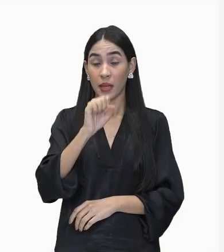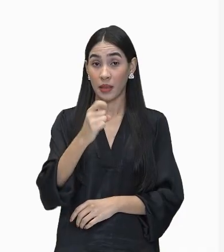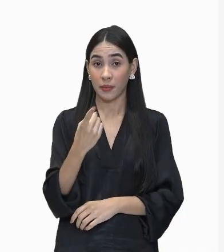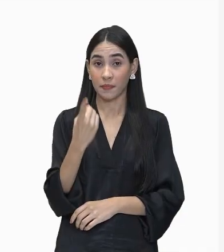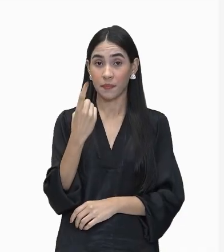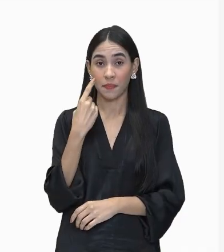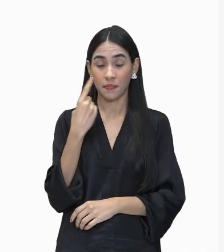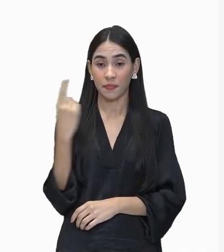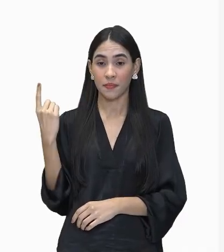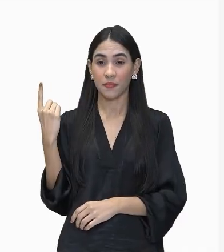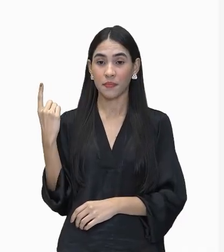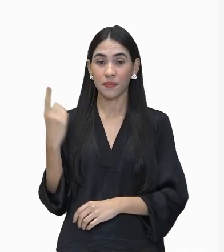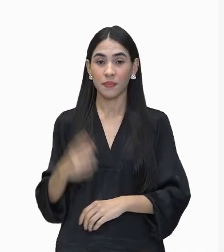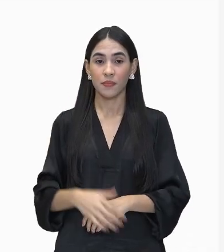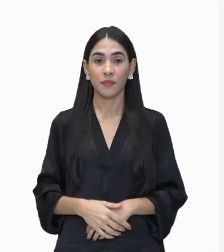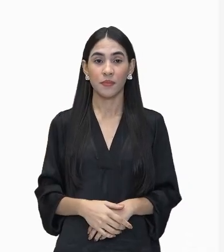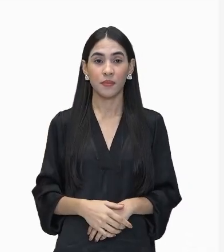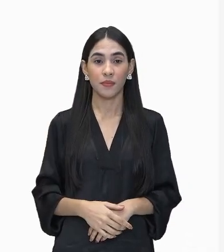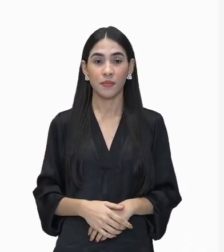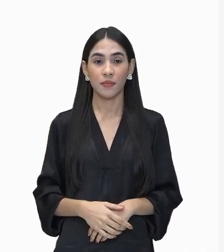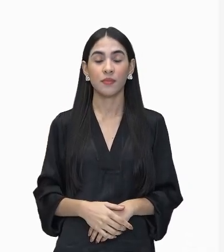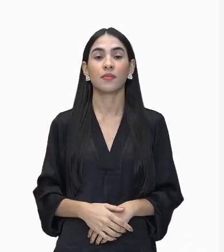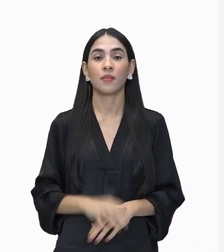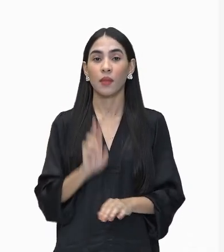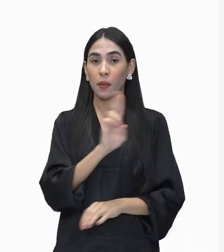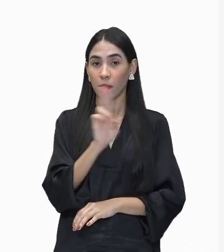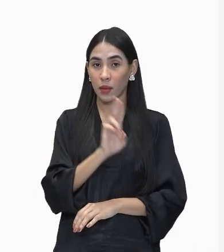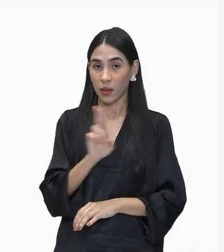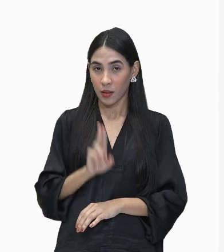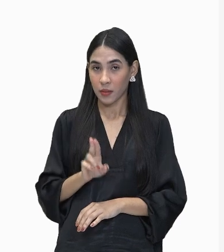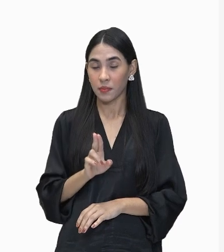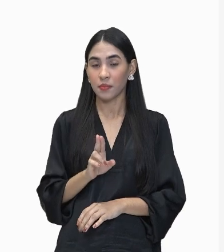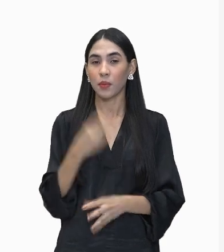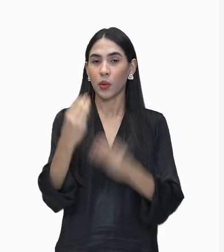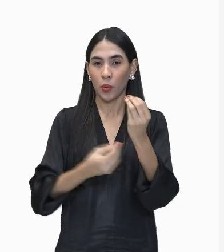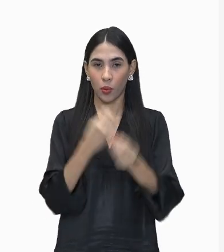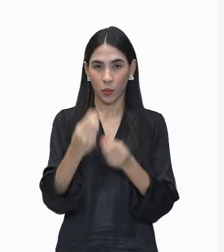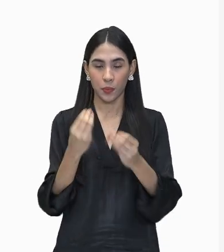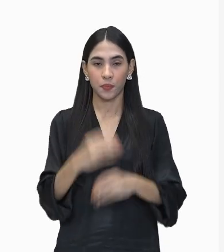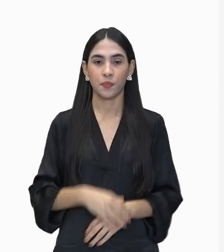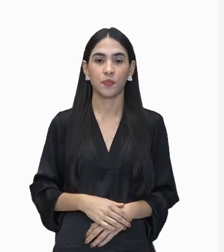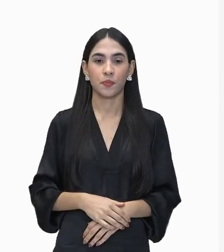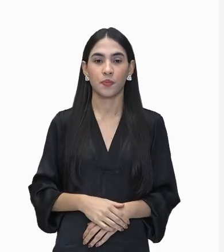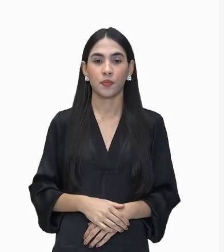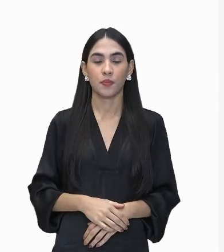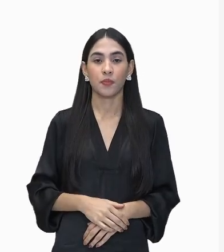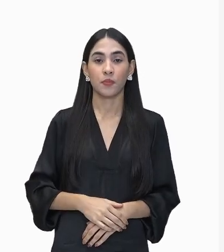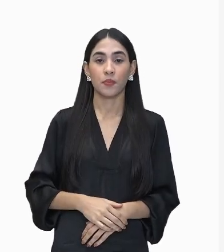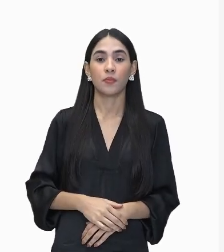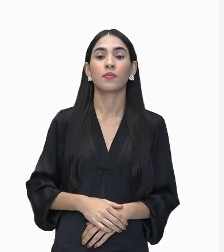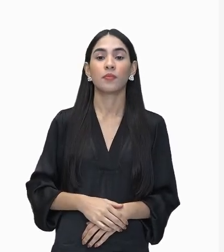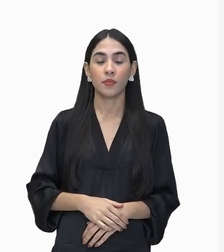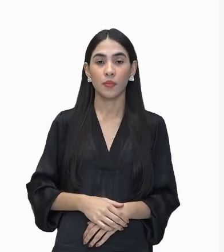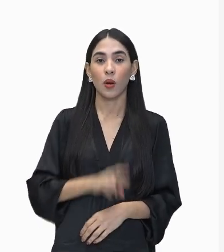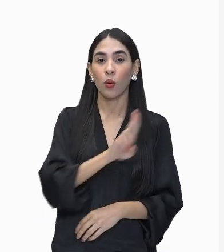cartela. A nomenclatura das amidas é feita da seguinte maneira. Vai ser o nome